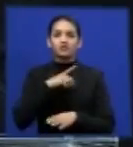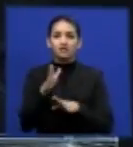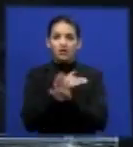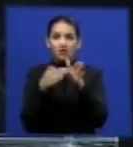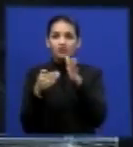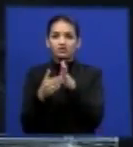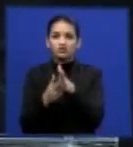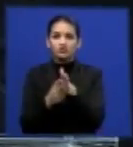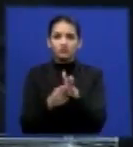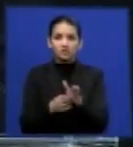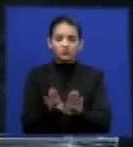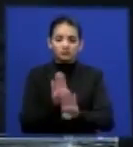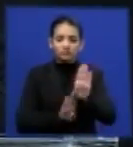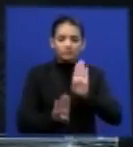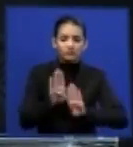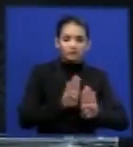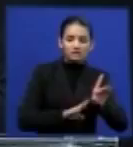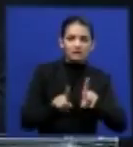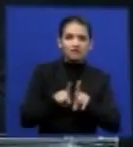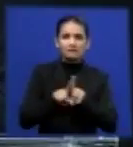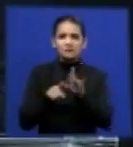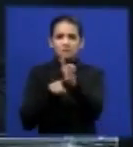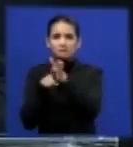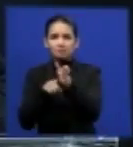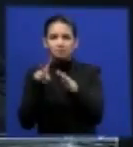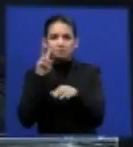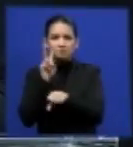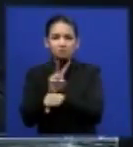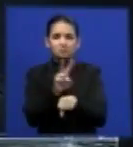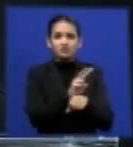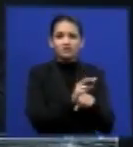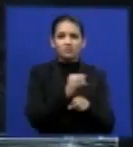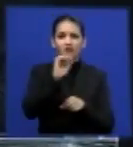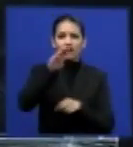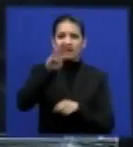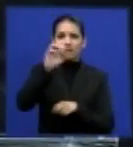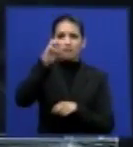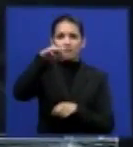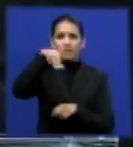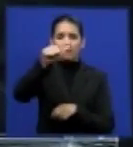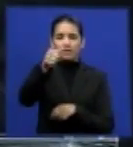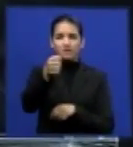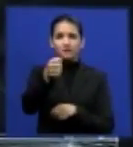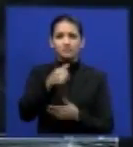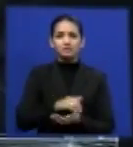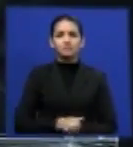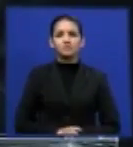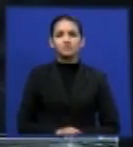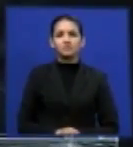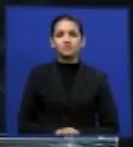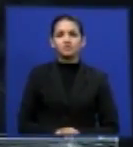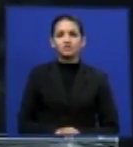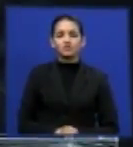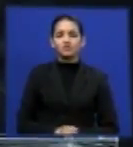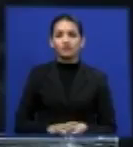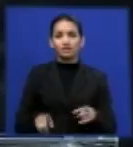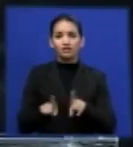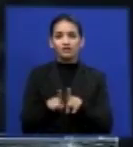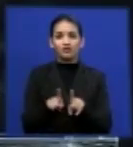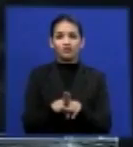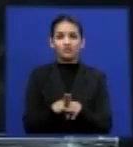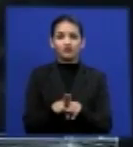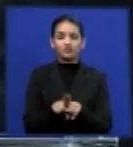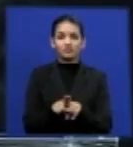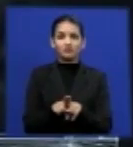pelo IBAMA, no que diz respeito à implementação da resolução CONAMA 258. Essas são